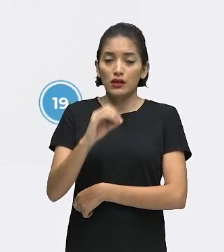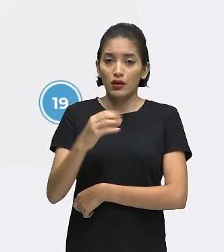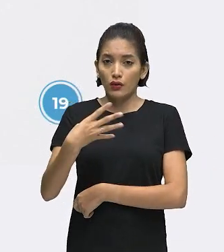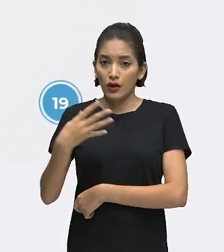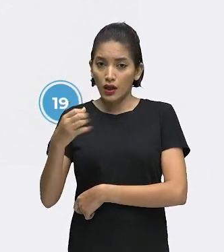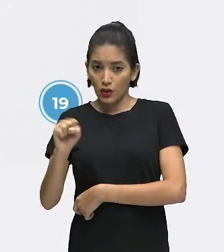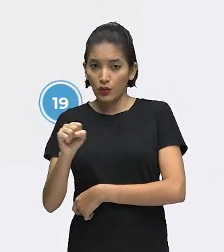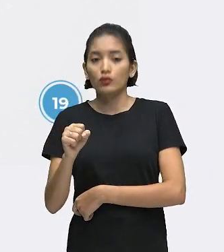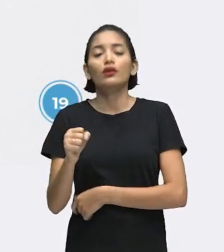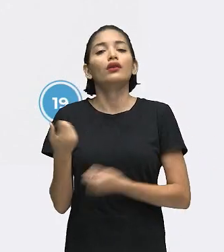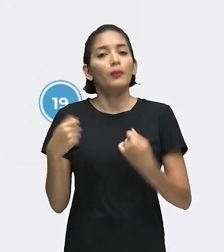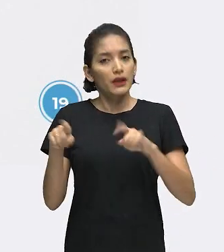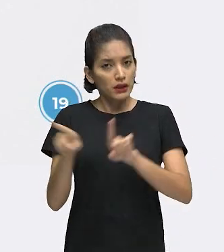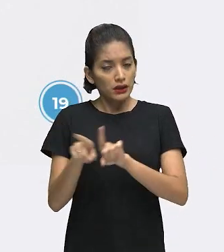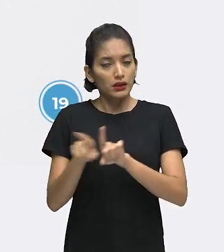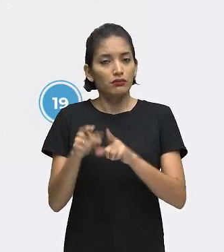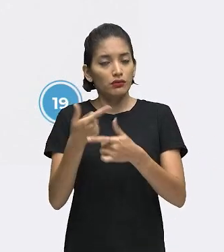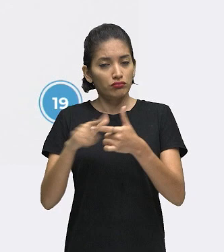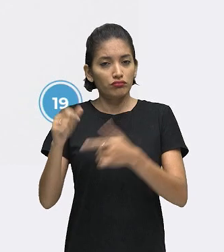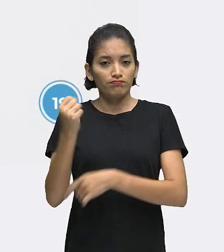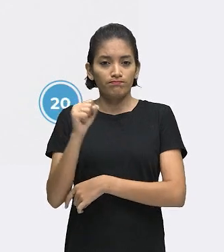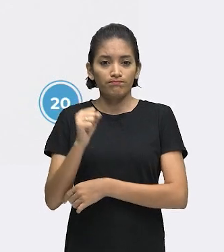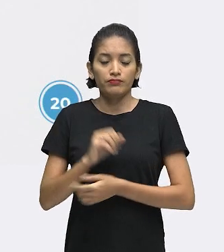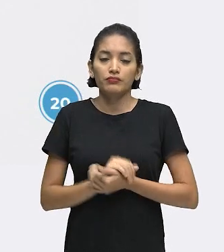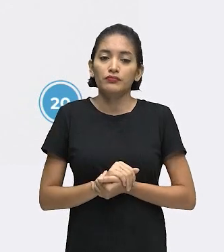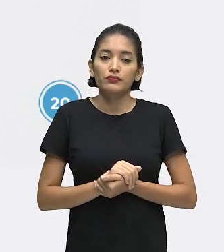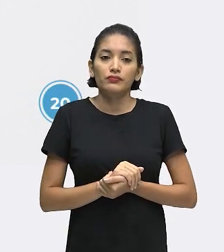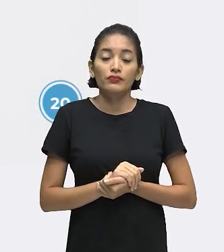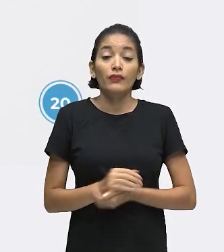divisível por 8. Agora vamos ver o item B.